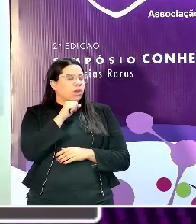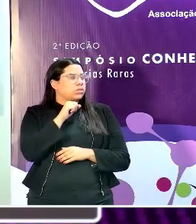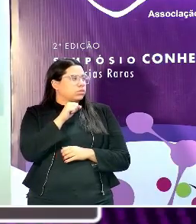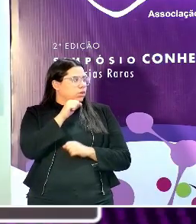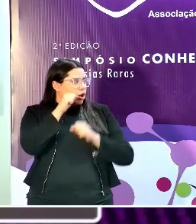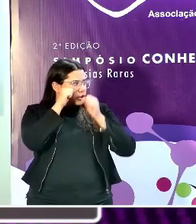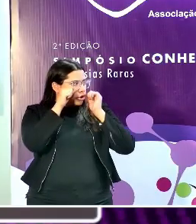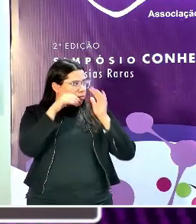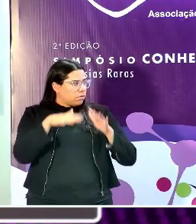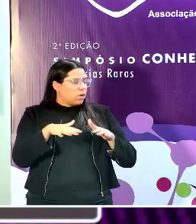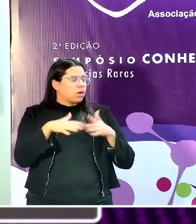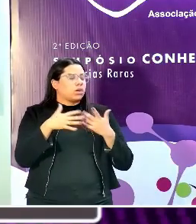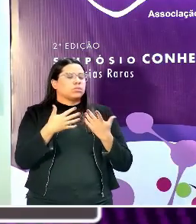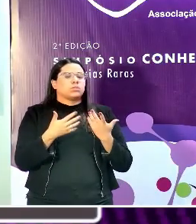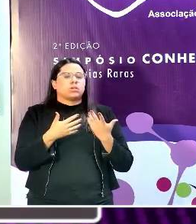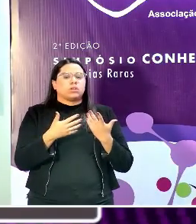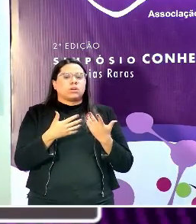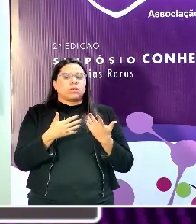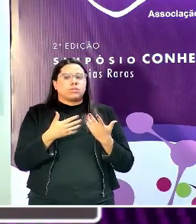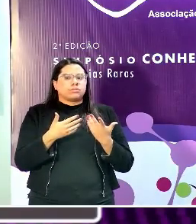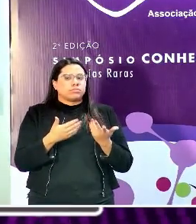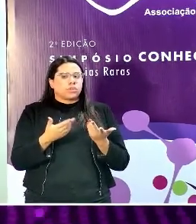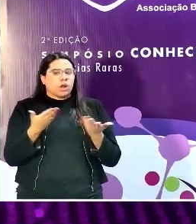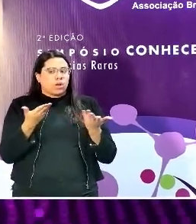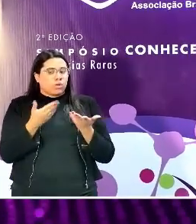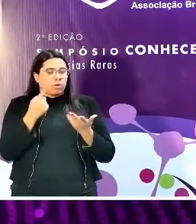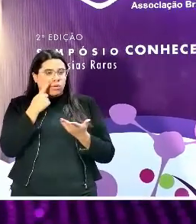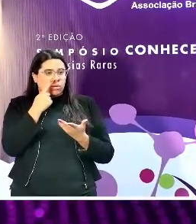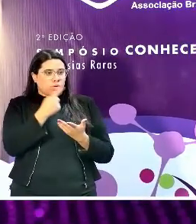Vê, Mariana Sotero Bonás. Vamos lá?